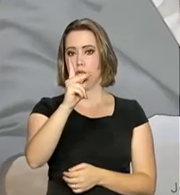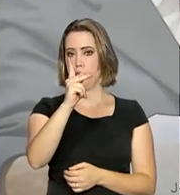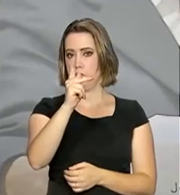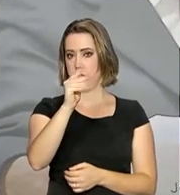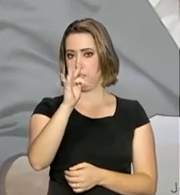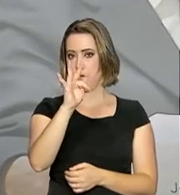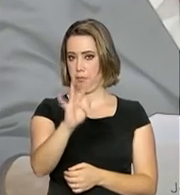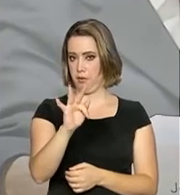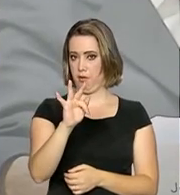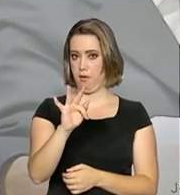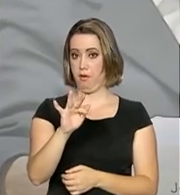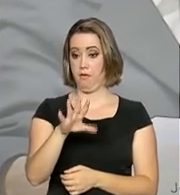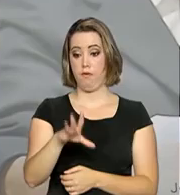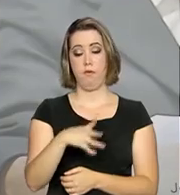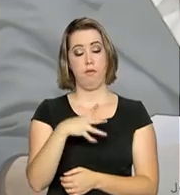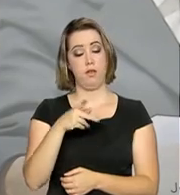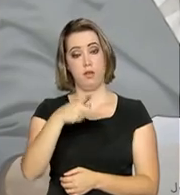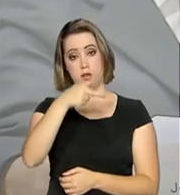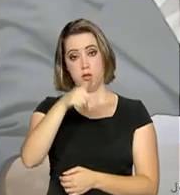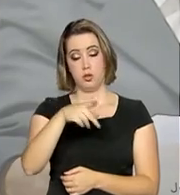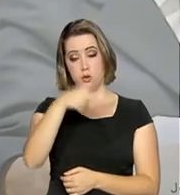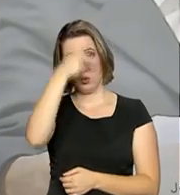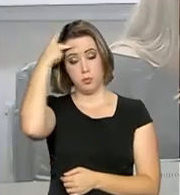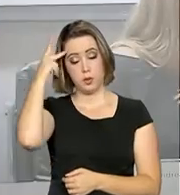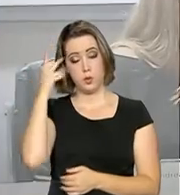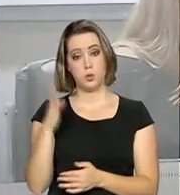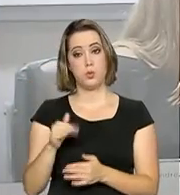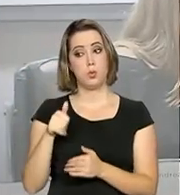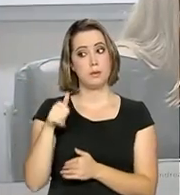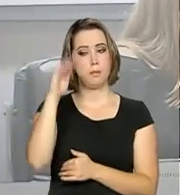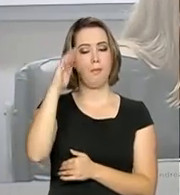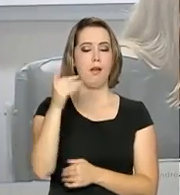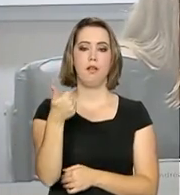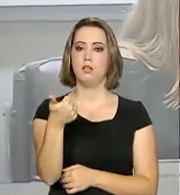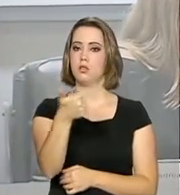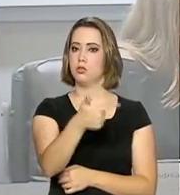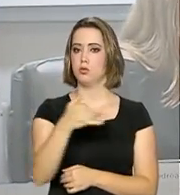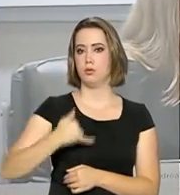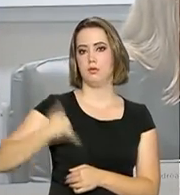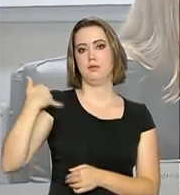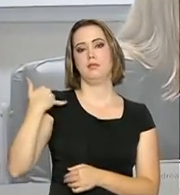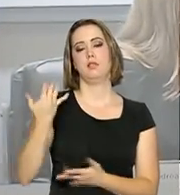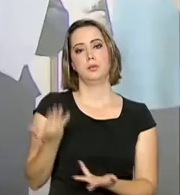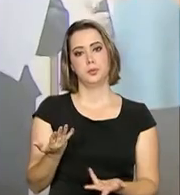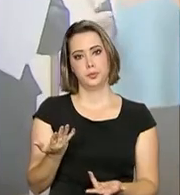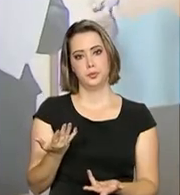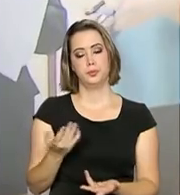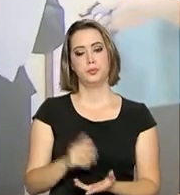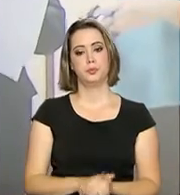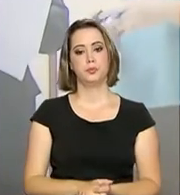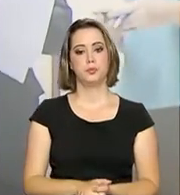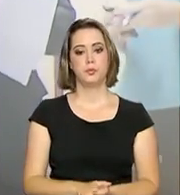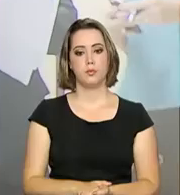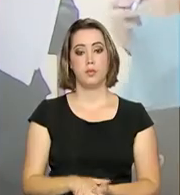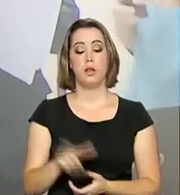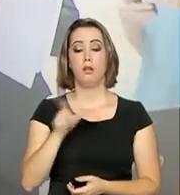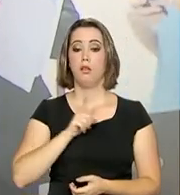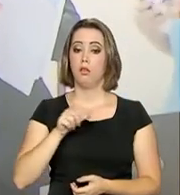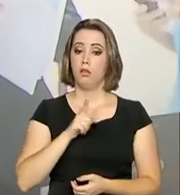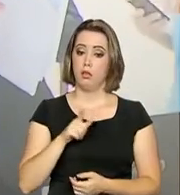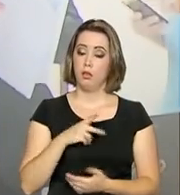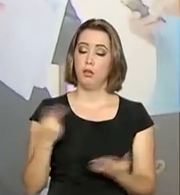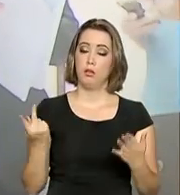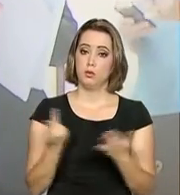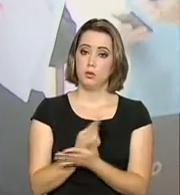com 12 anos ou mais, completados até 31 de dezembro de 2016. A Receita tem feito